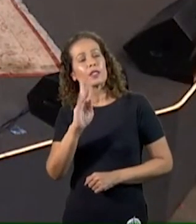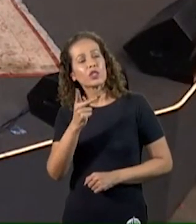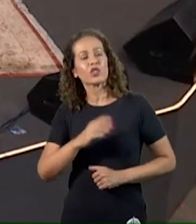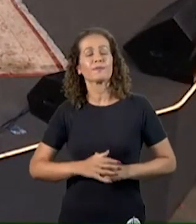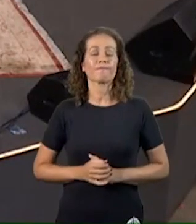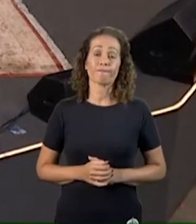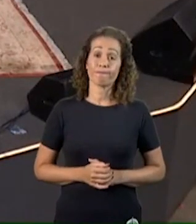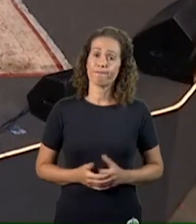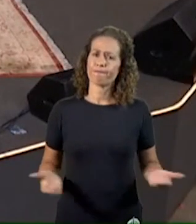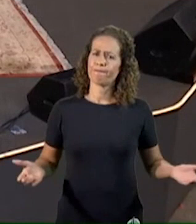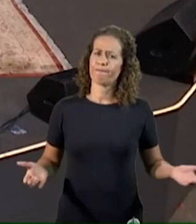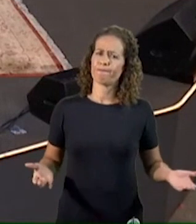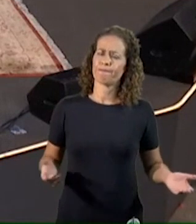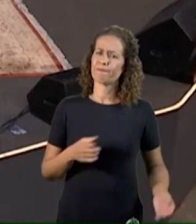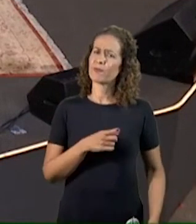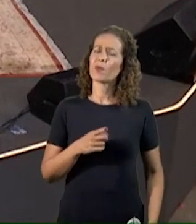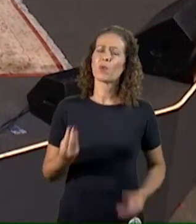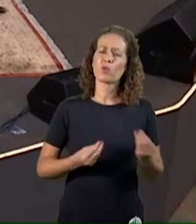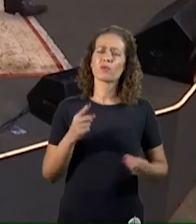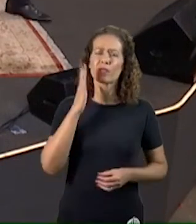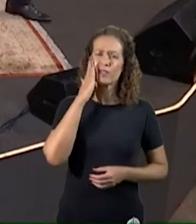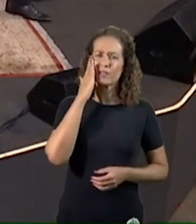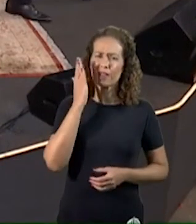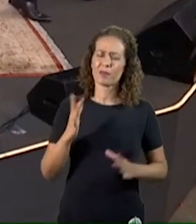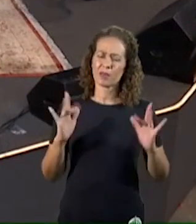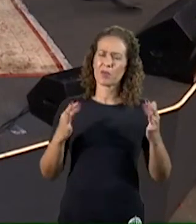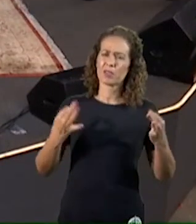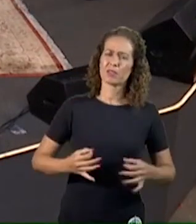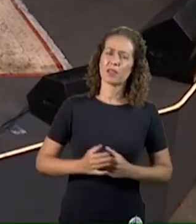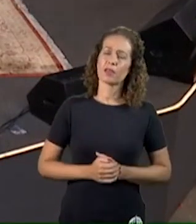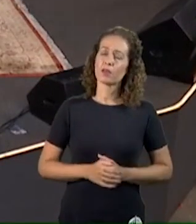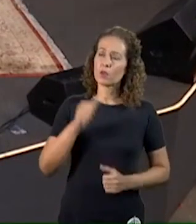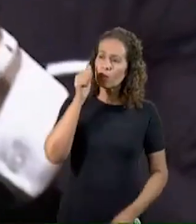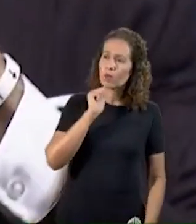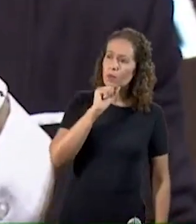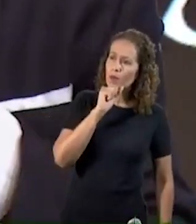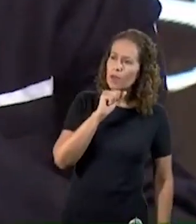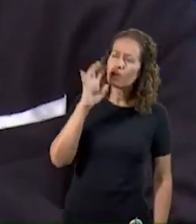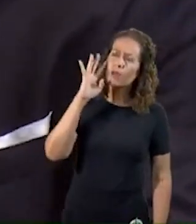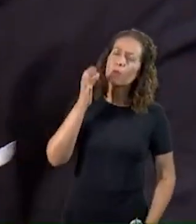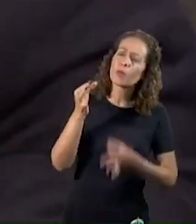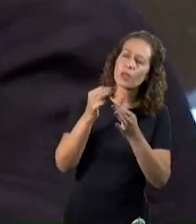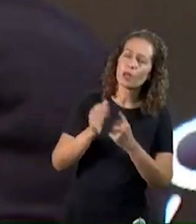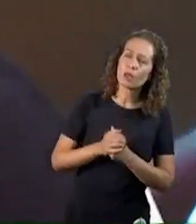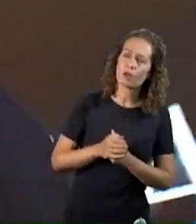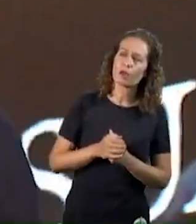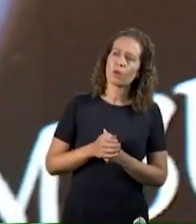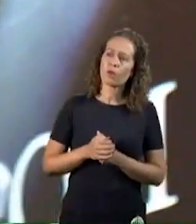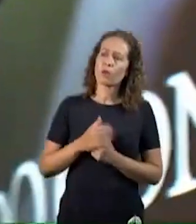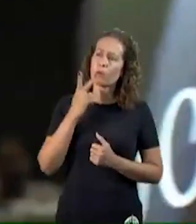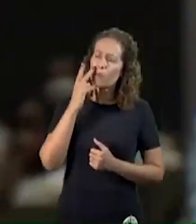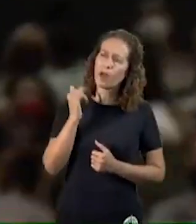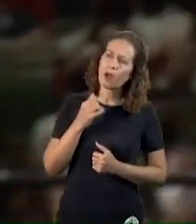Você sabe como é que você tem confirmação de um namoro? Mãe, o que a senhora acha? Pai, o que a senhora acha? Pastor, o que você me fala desse jovem? Líder